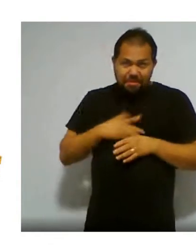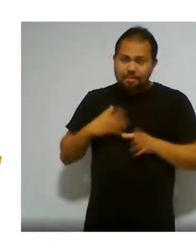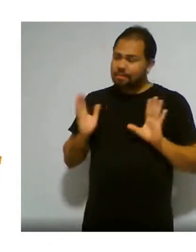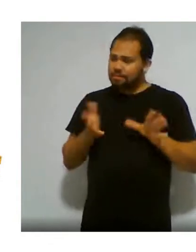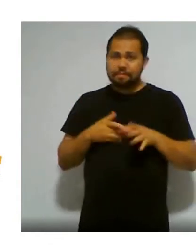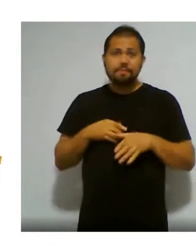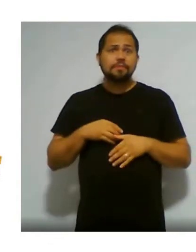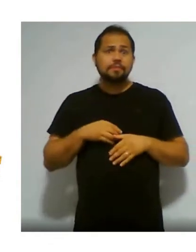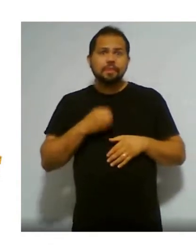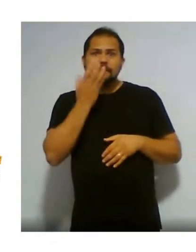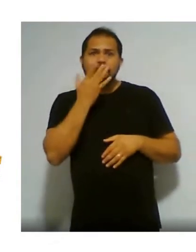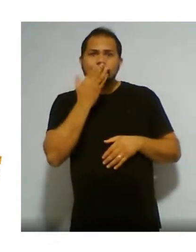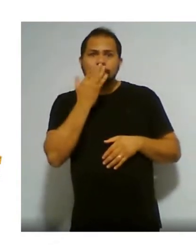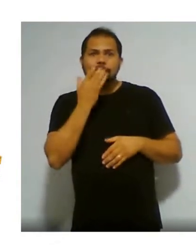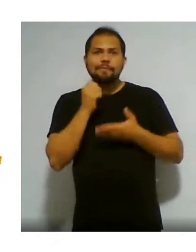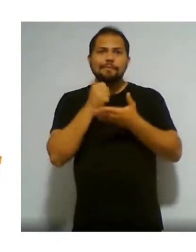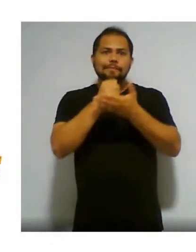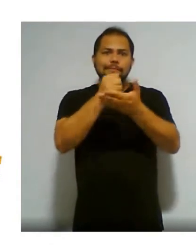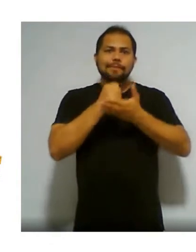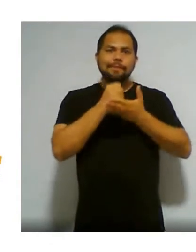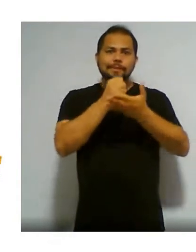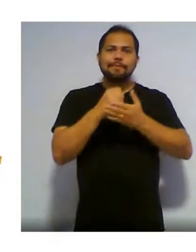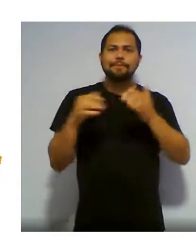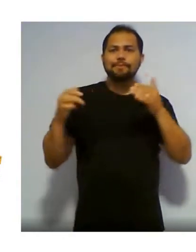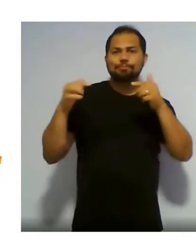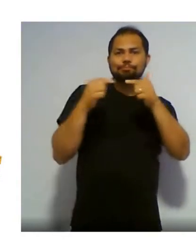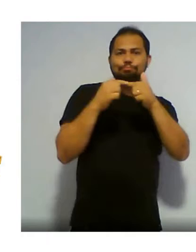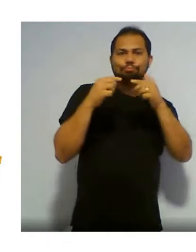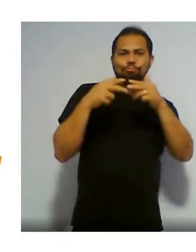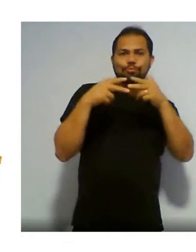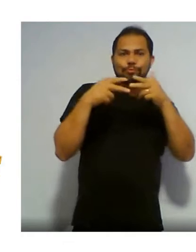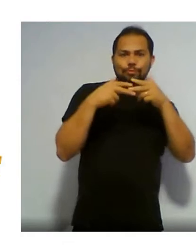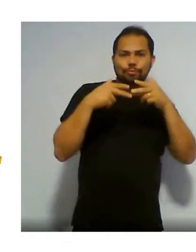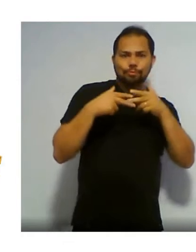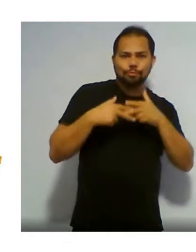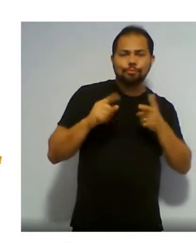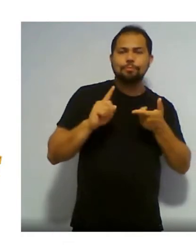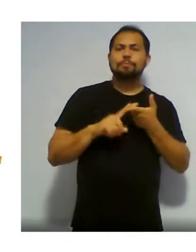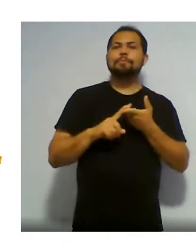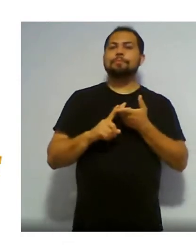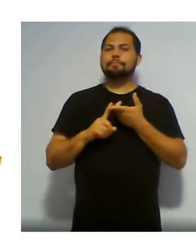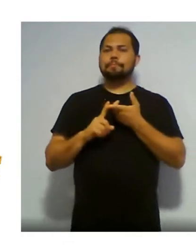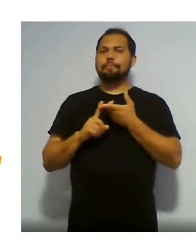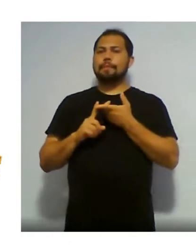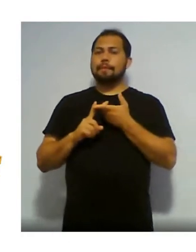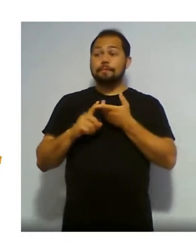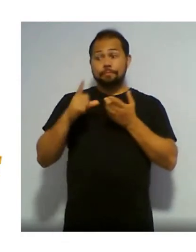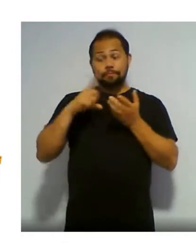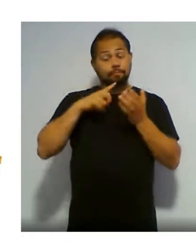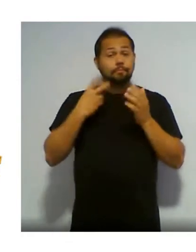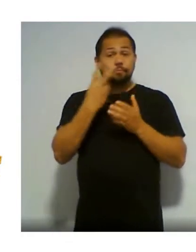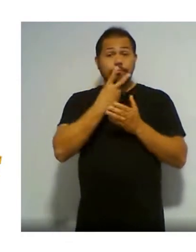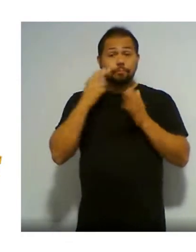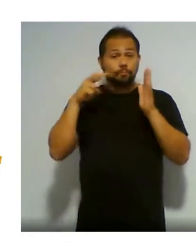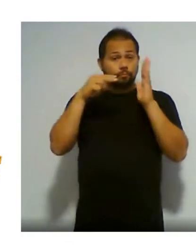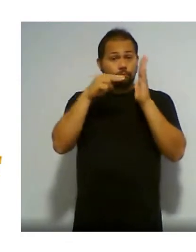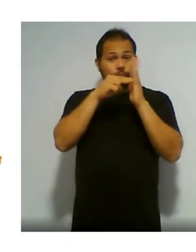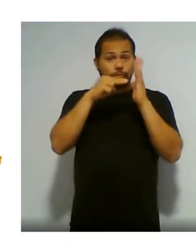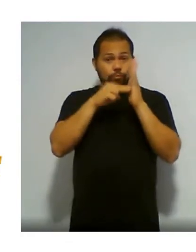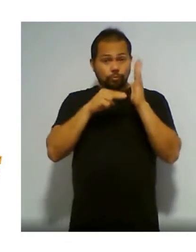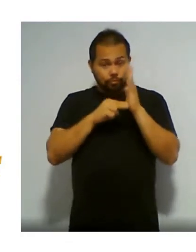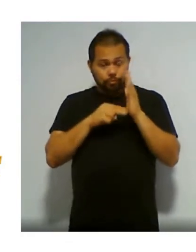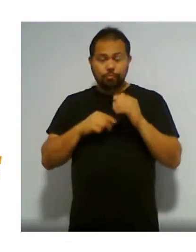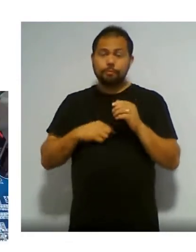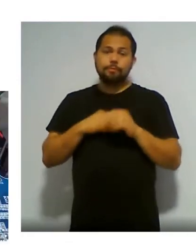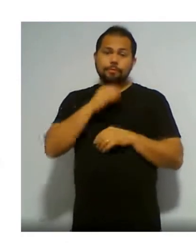azulzinha e a saída USB essas duas portas USB seriam essa conexão